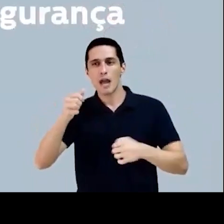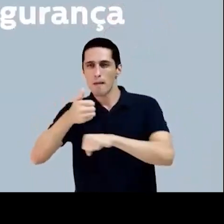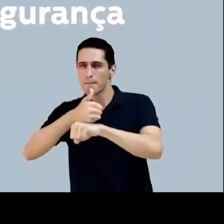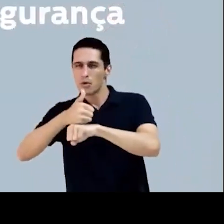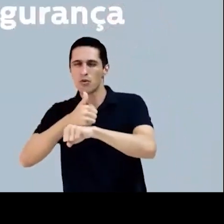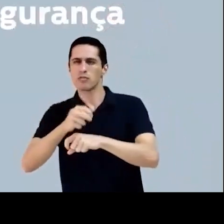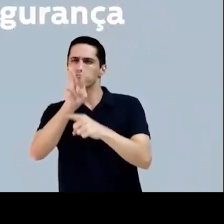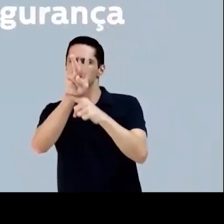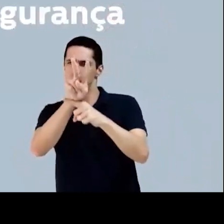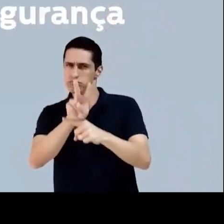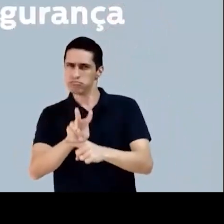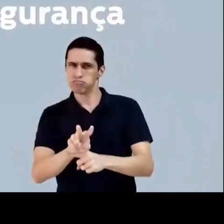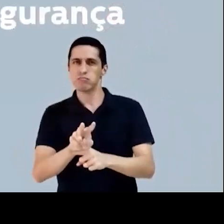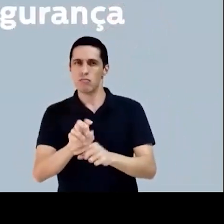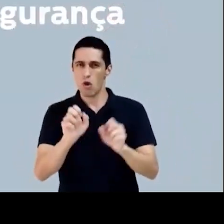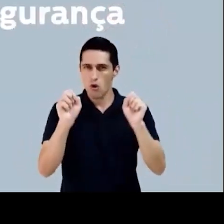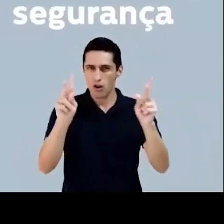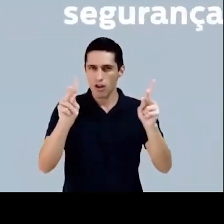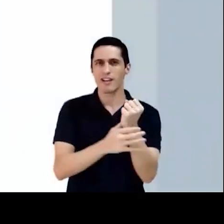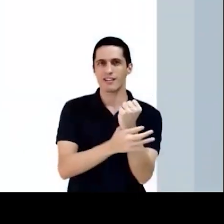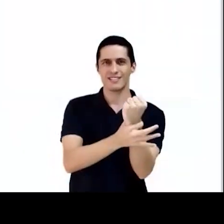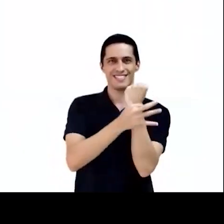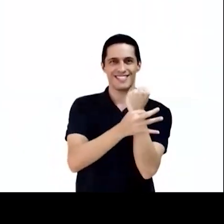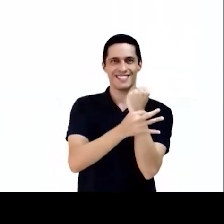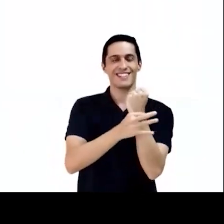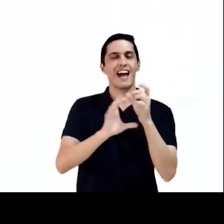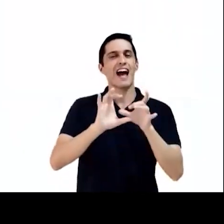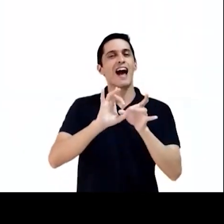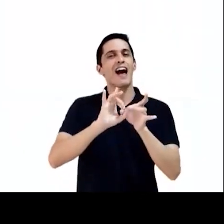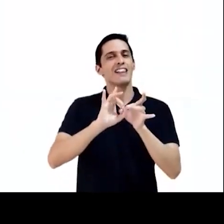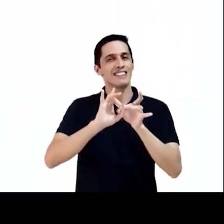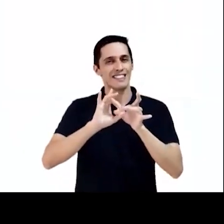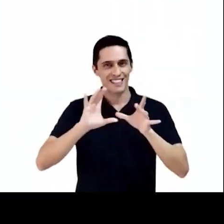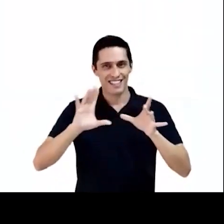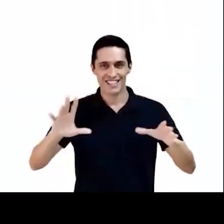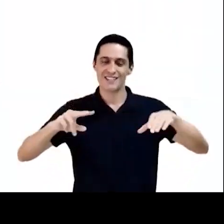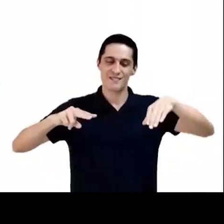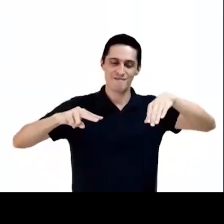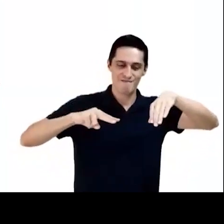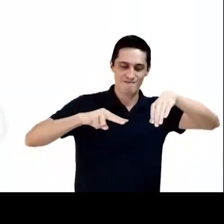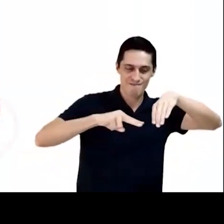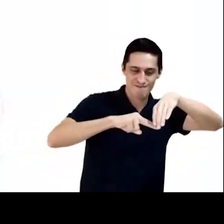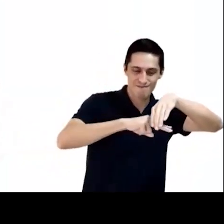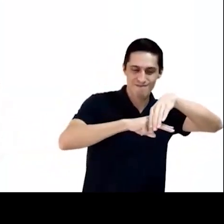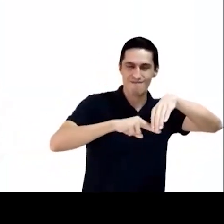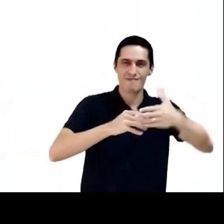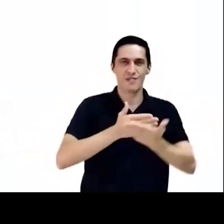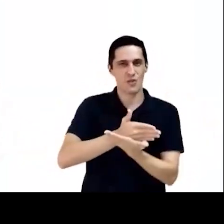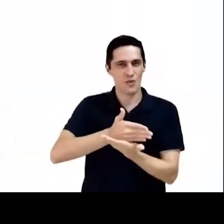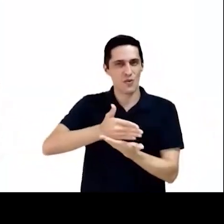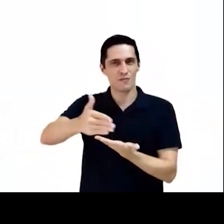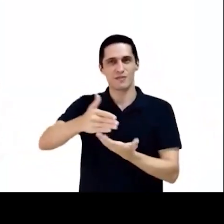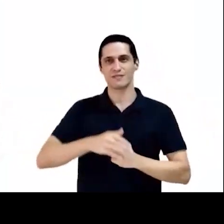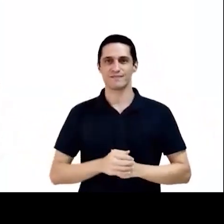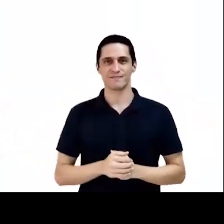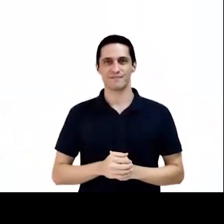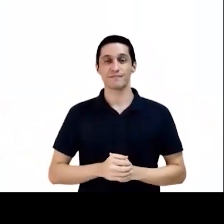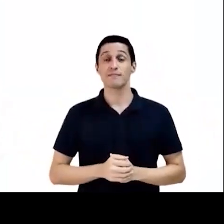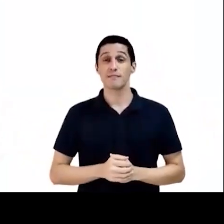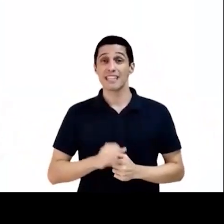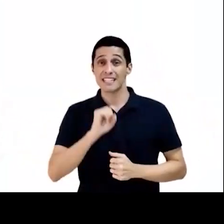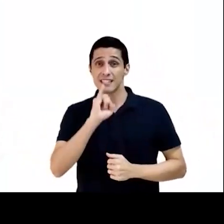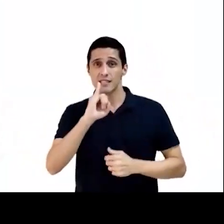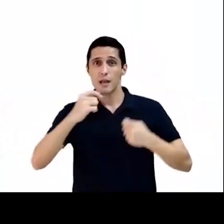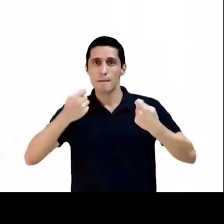última verificação de segurança. Somente então o exame pode ser iniciado. Importante destacar que, caso